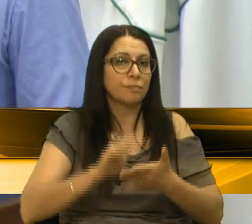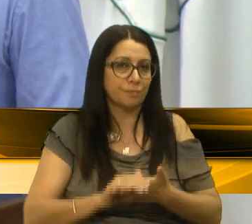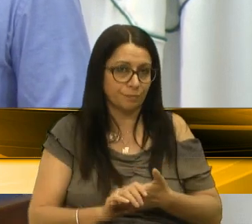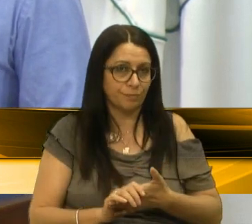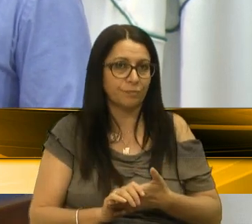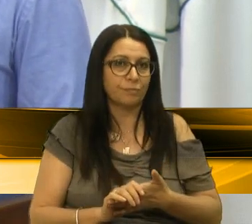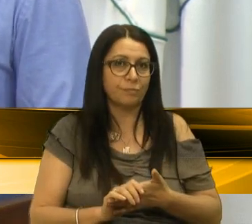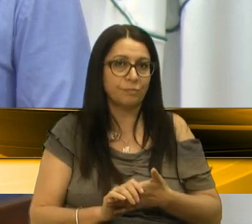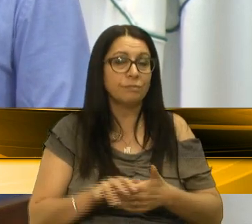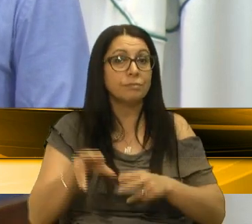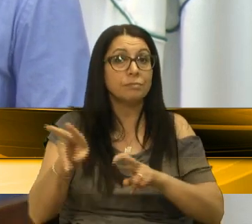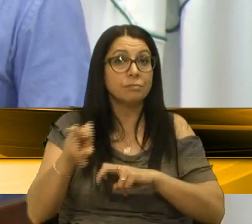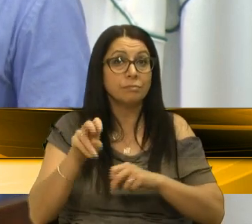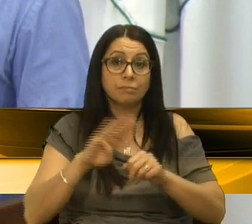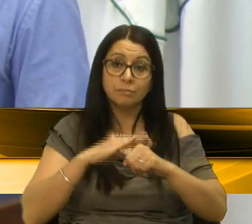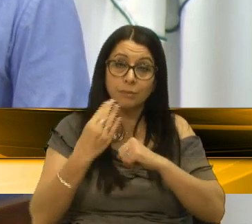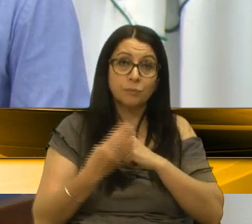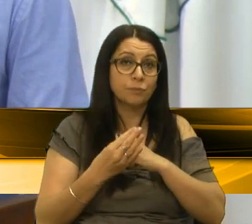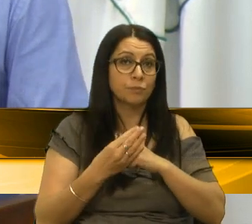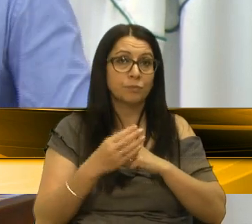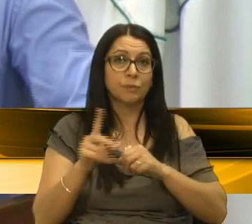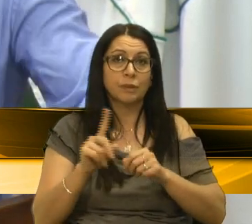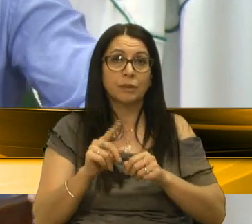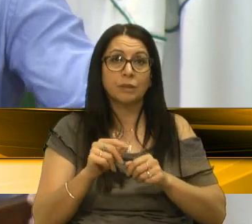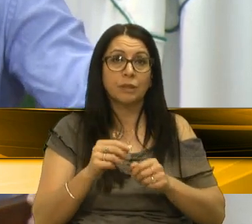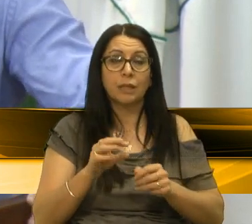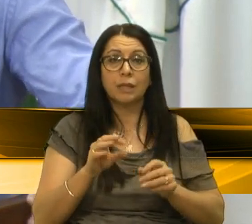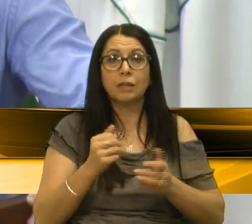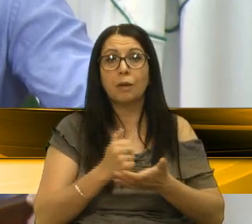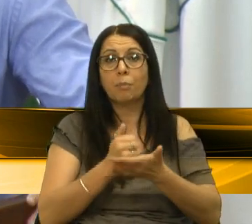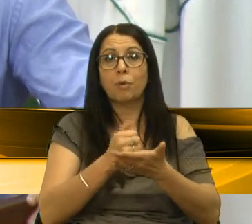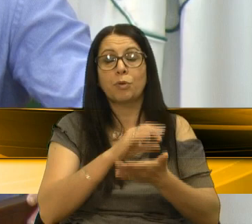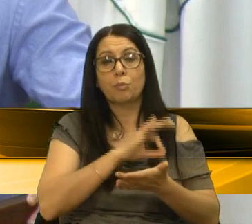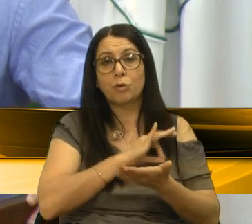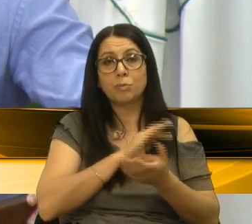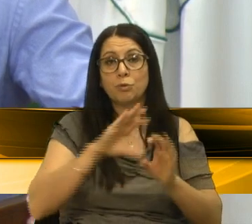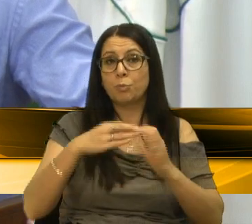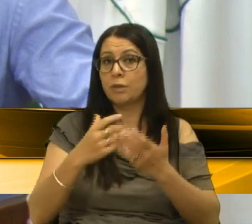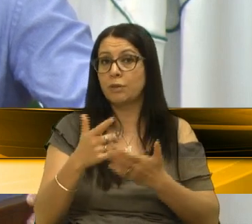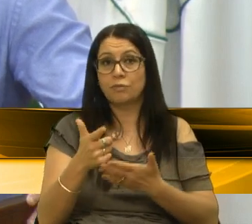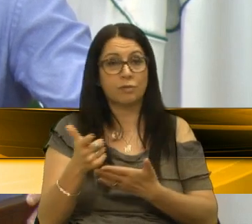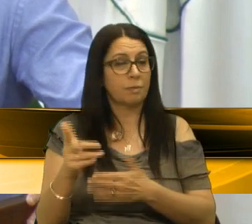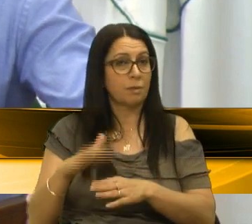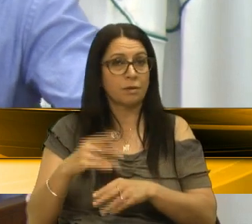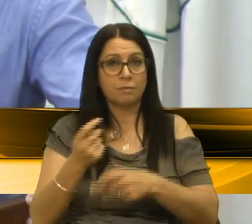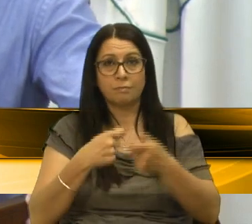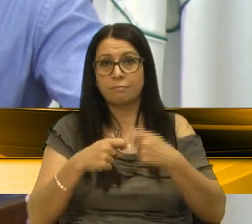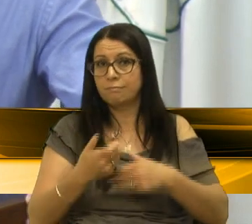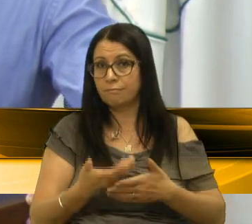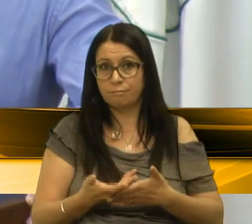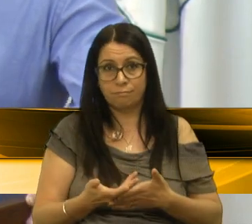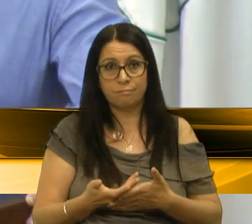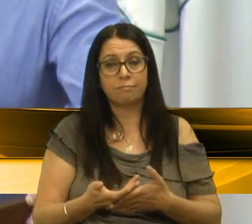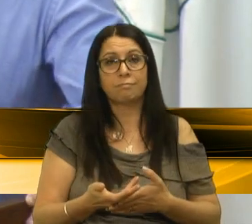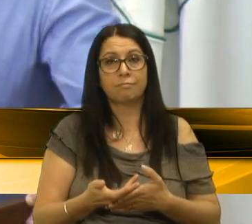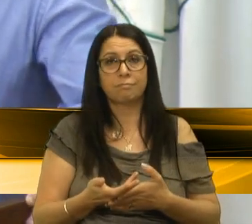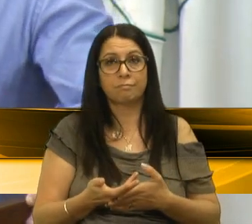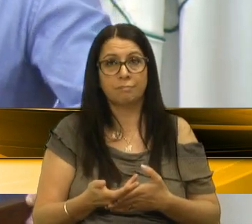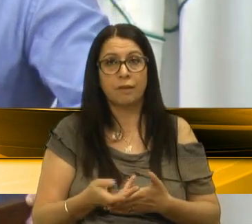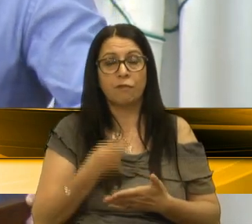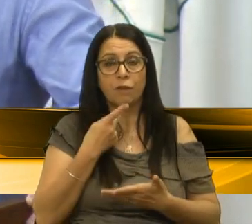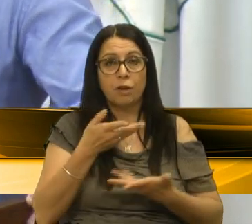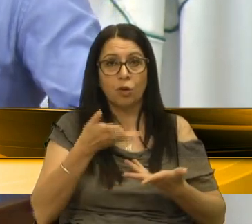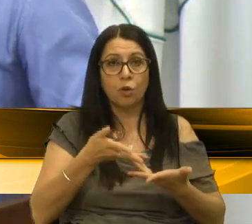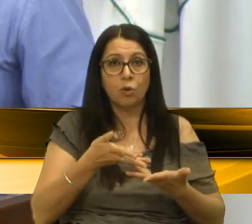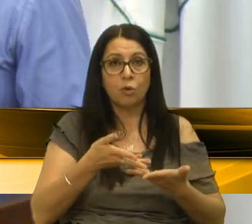No interior e nos bairros, nem apoio do policiamento comunitário mais tivemos com essa administração. Falo agora